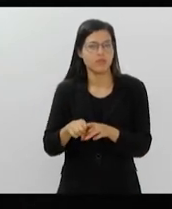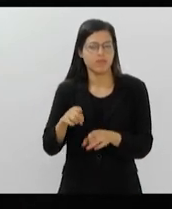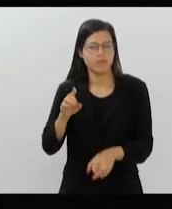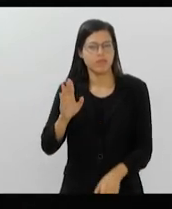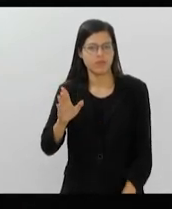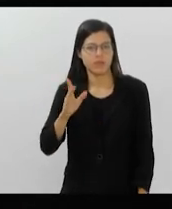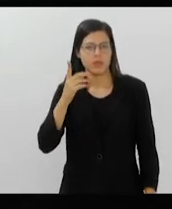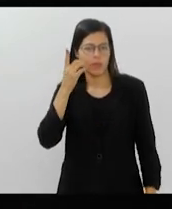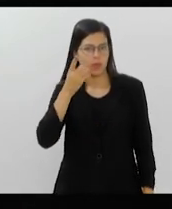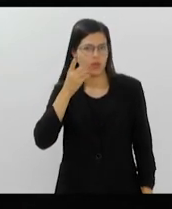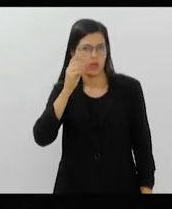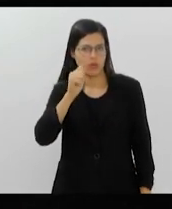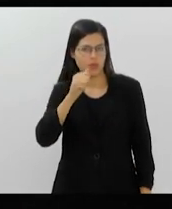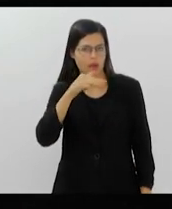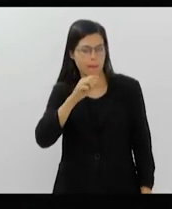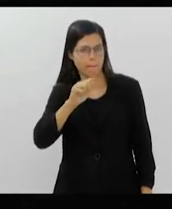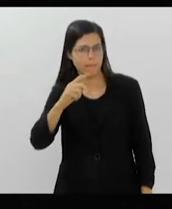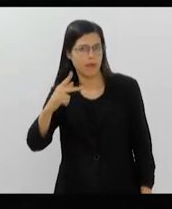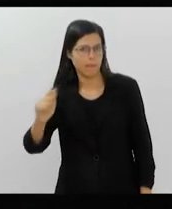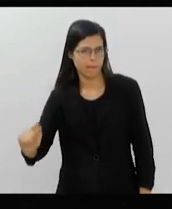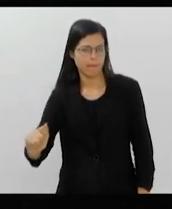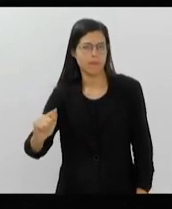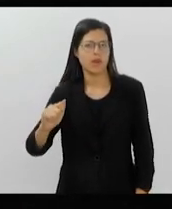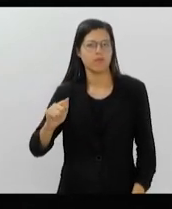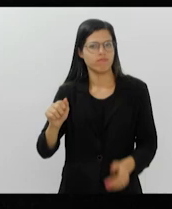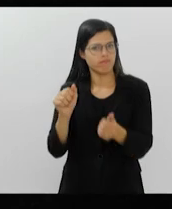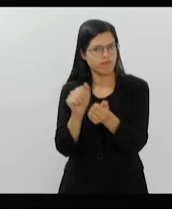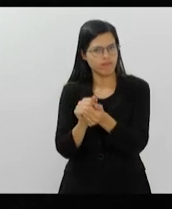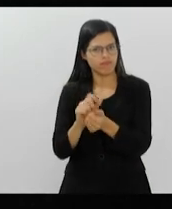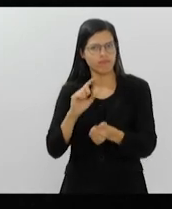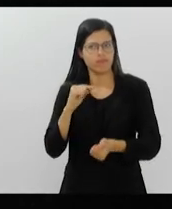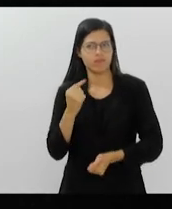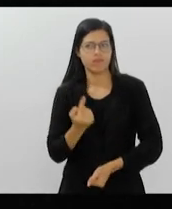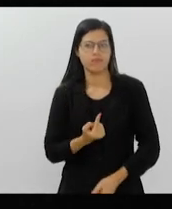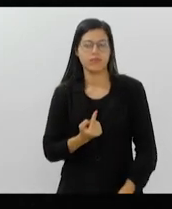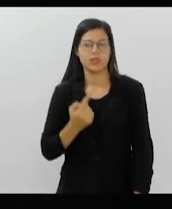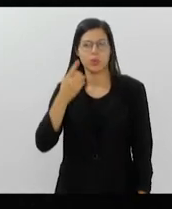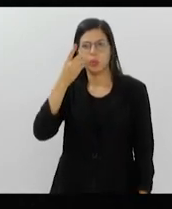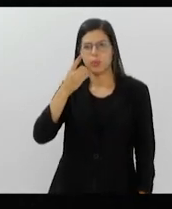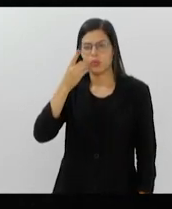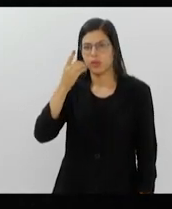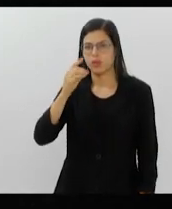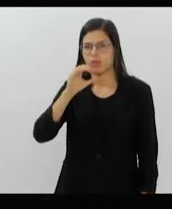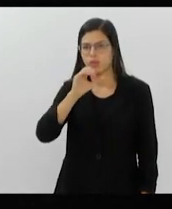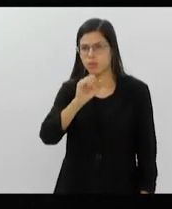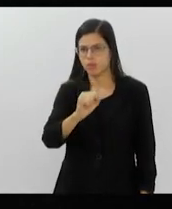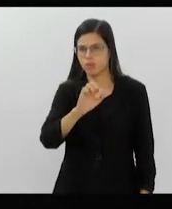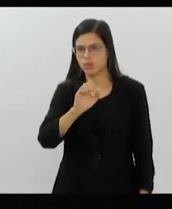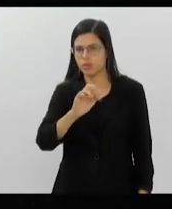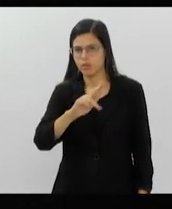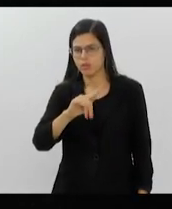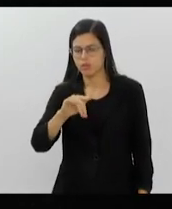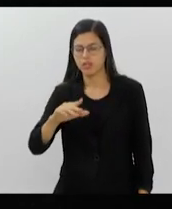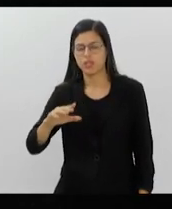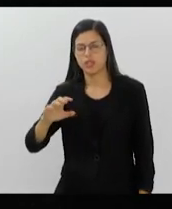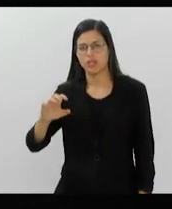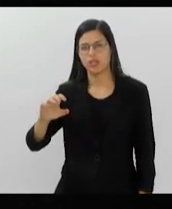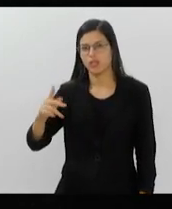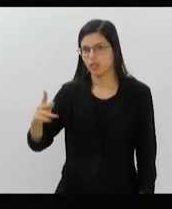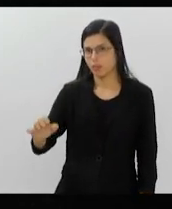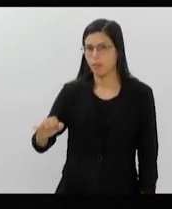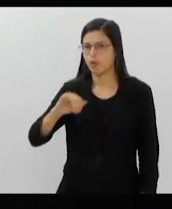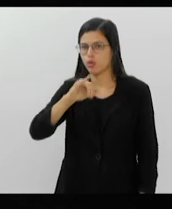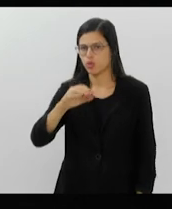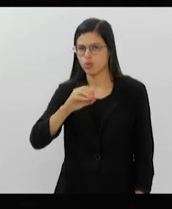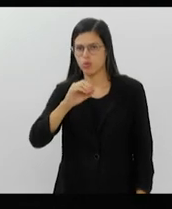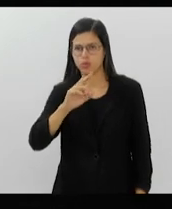também conosco, irmanada nessa atuação. Deputados de Sergipe, Geórgio Passos e Luciano Pimentel, que